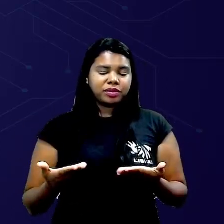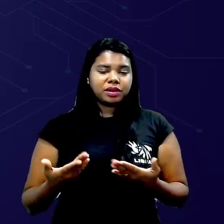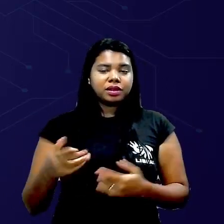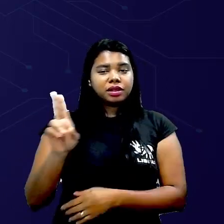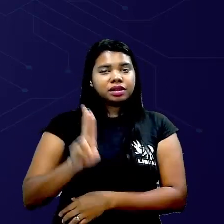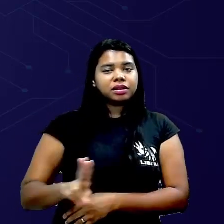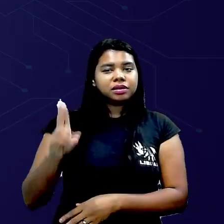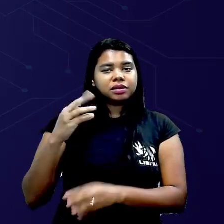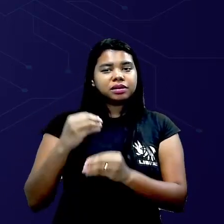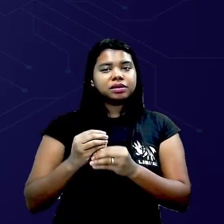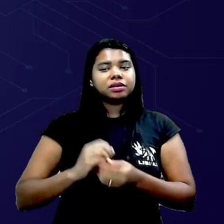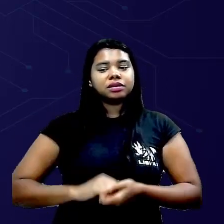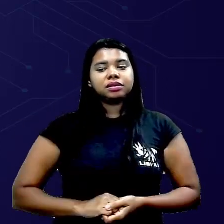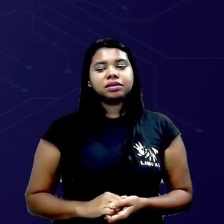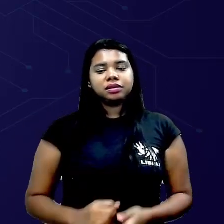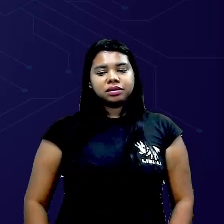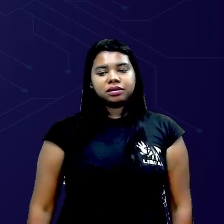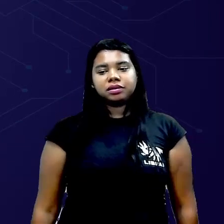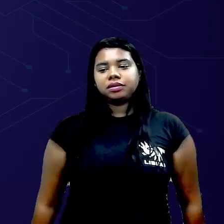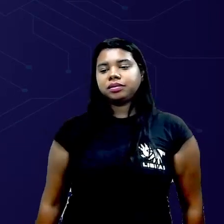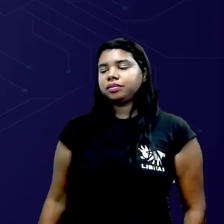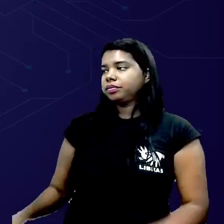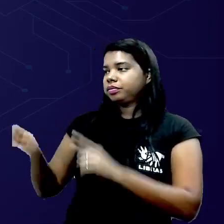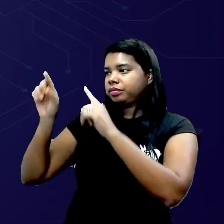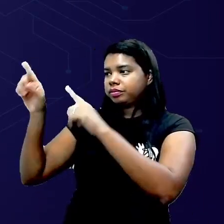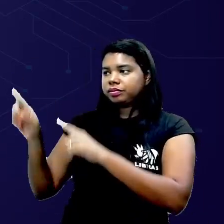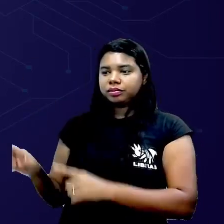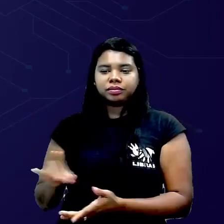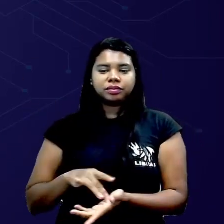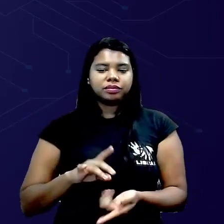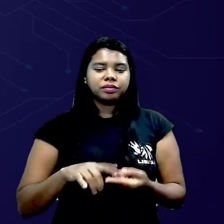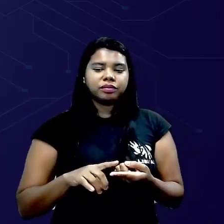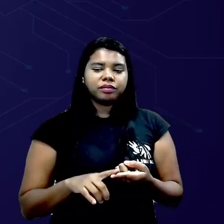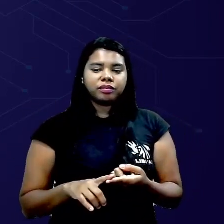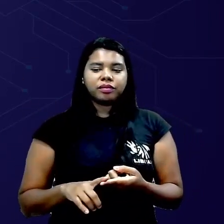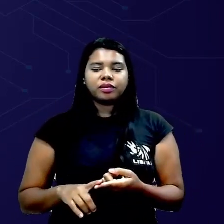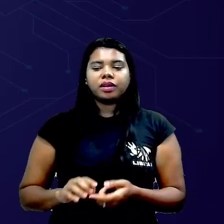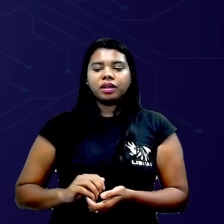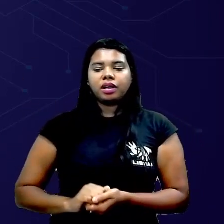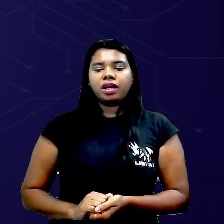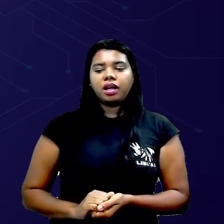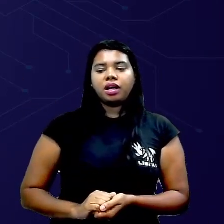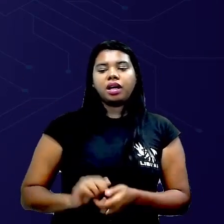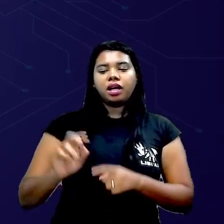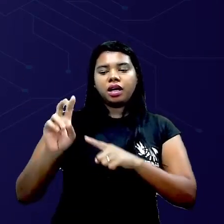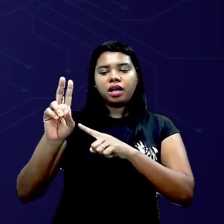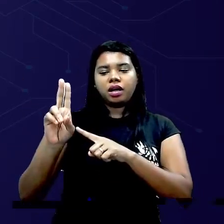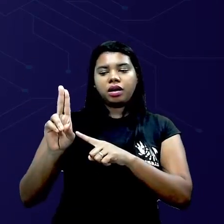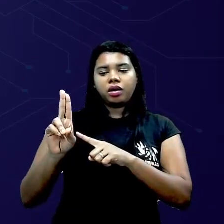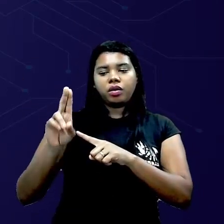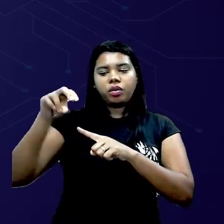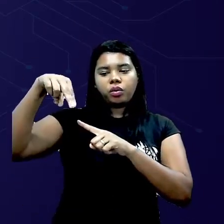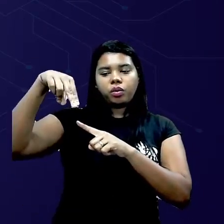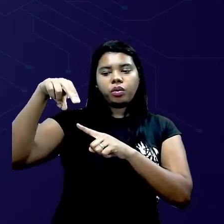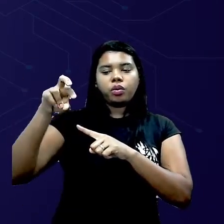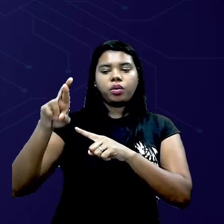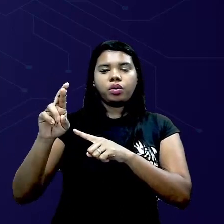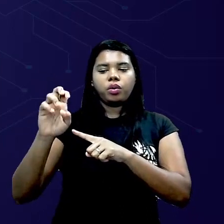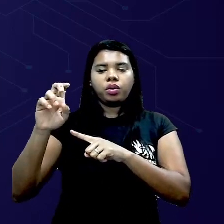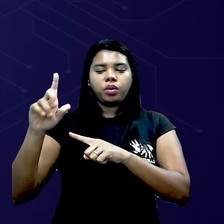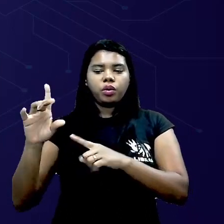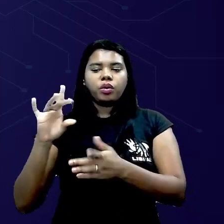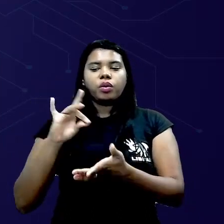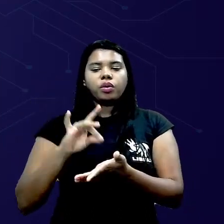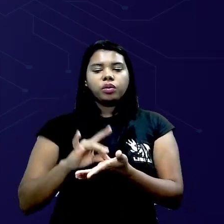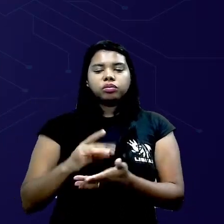utilizados. Temos a Unreal também. A Unreal ficou muito famosa, né, porque o recurso gráfico delas